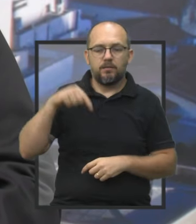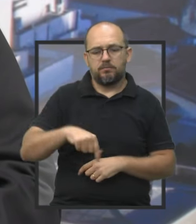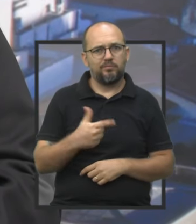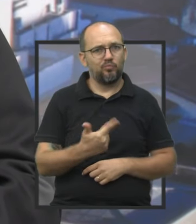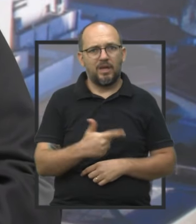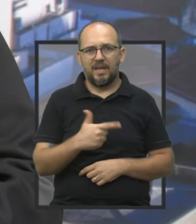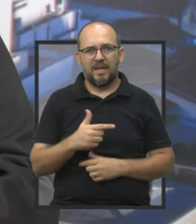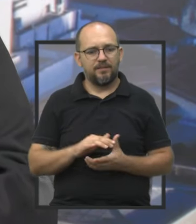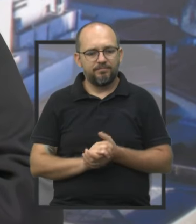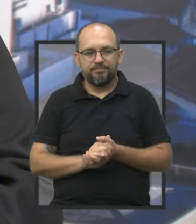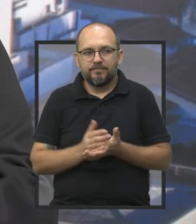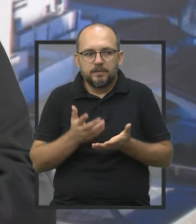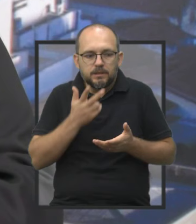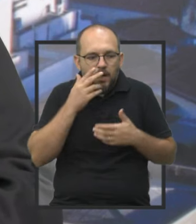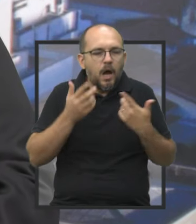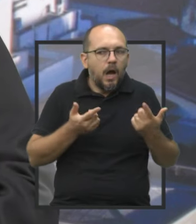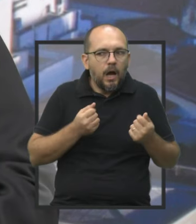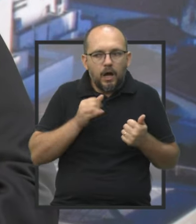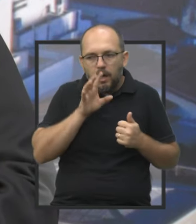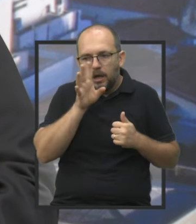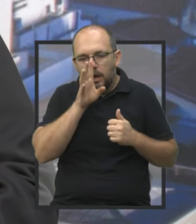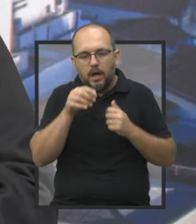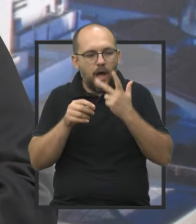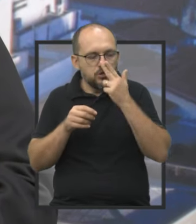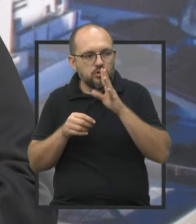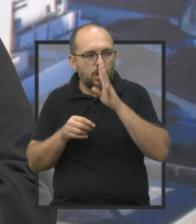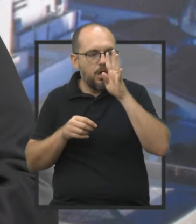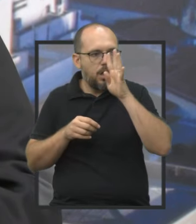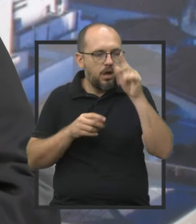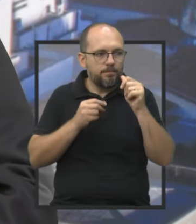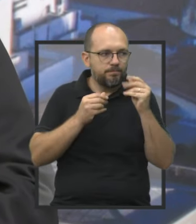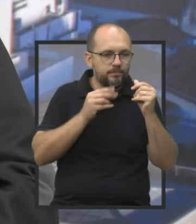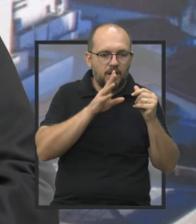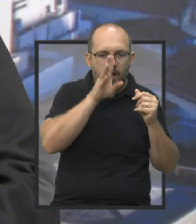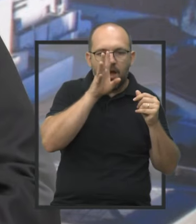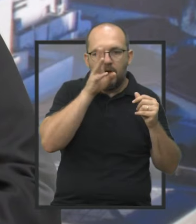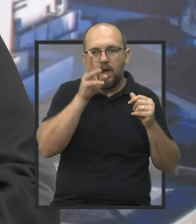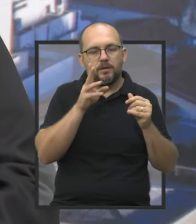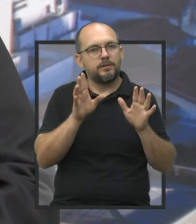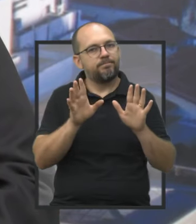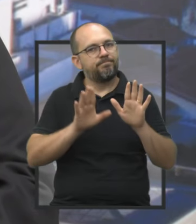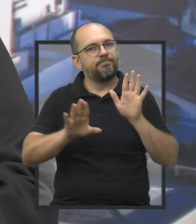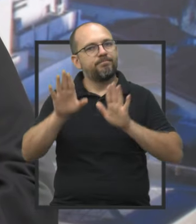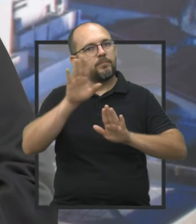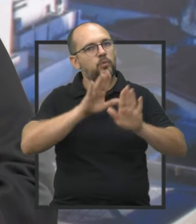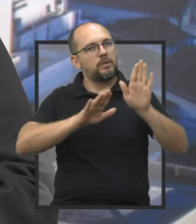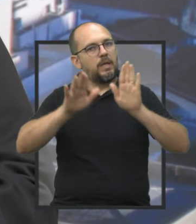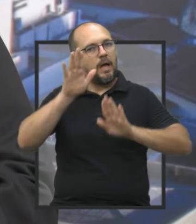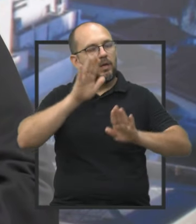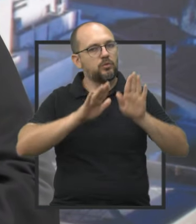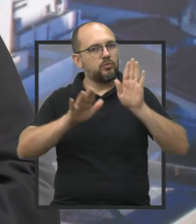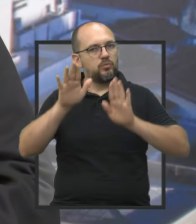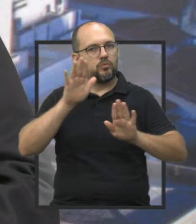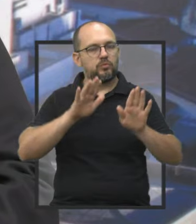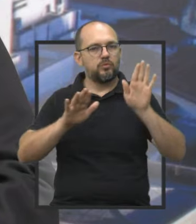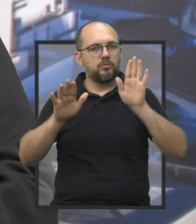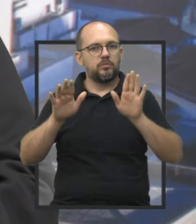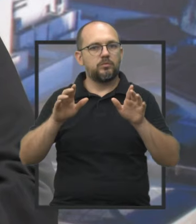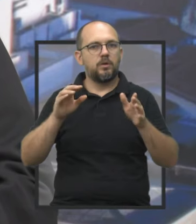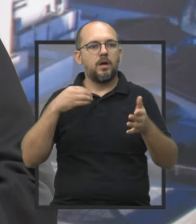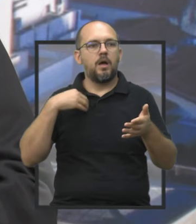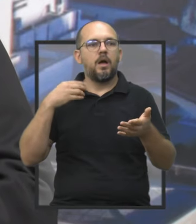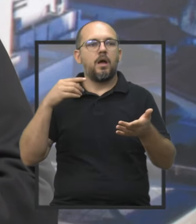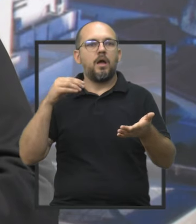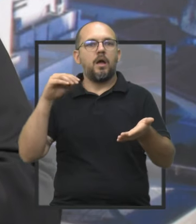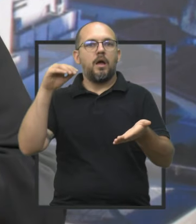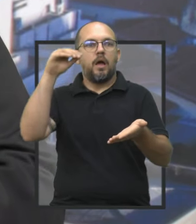nesse limbo, nesse achismo. E no achismo é preciso ter cuidado até para eventualmente colocar